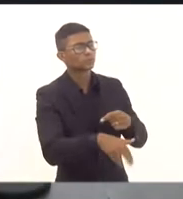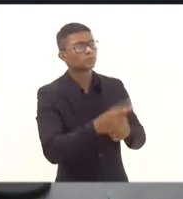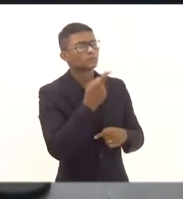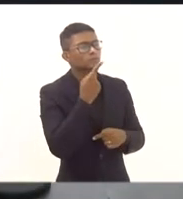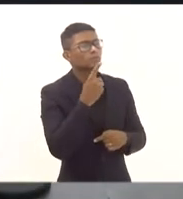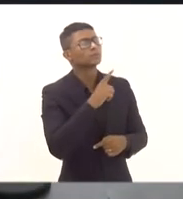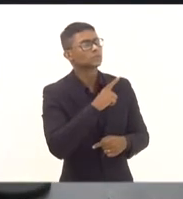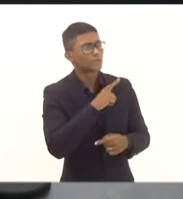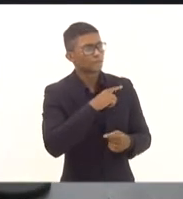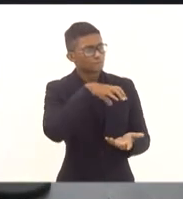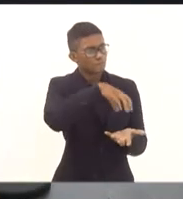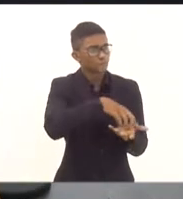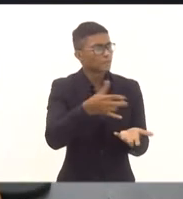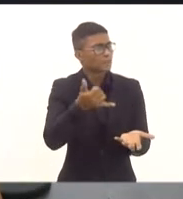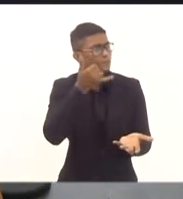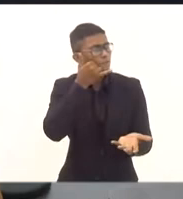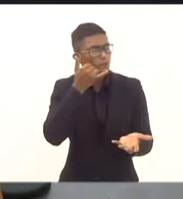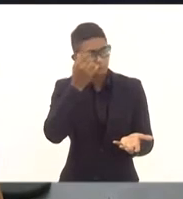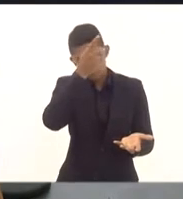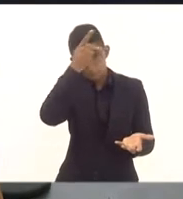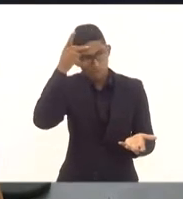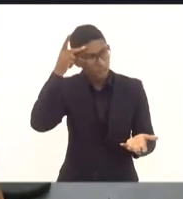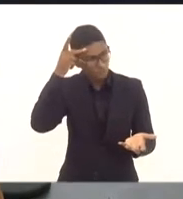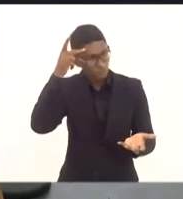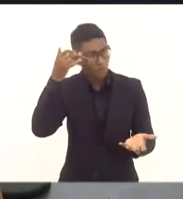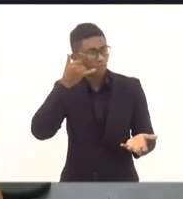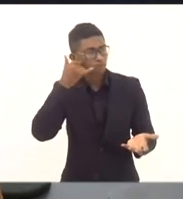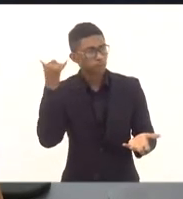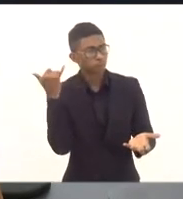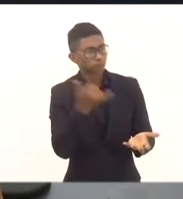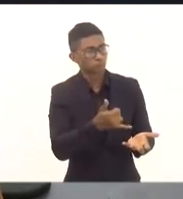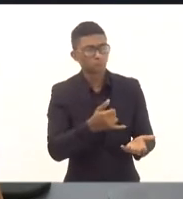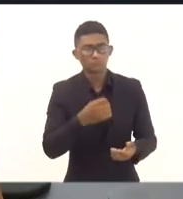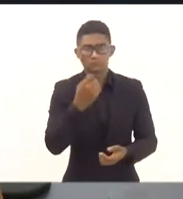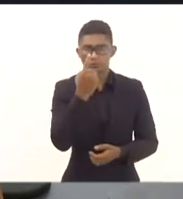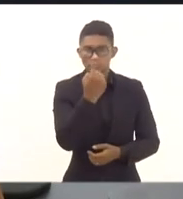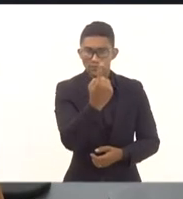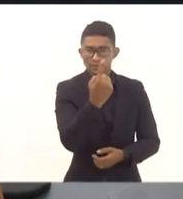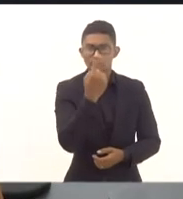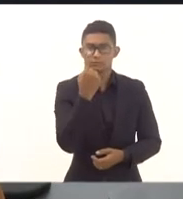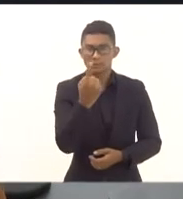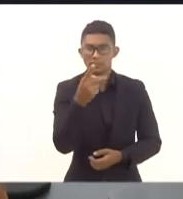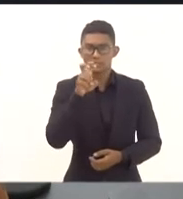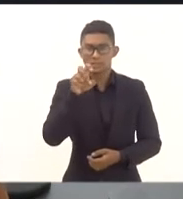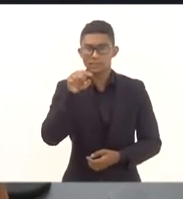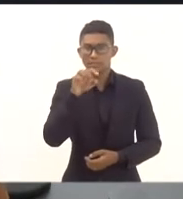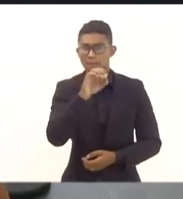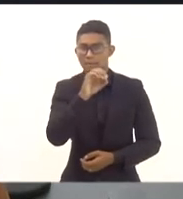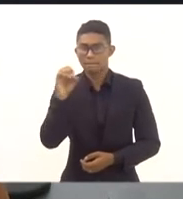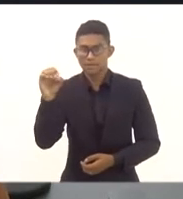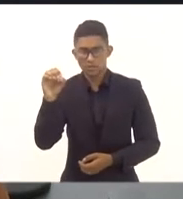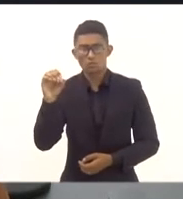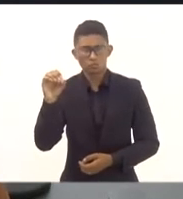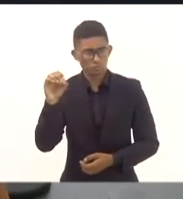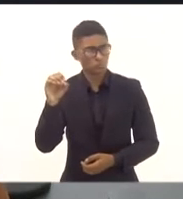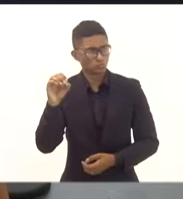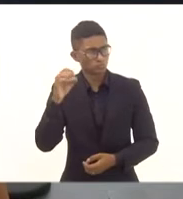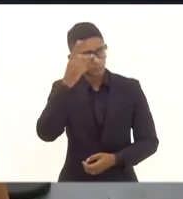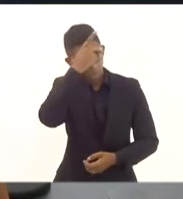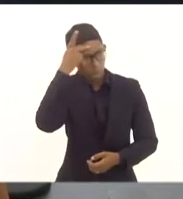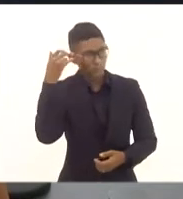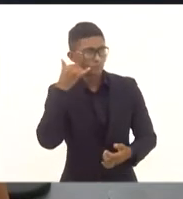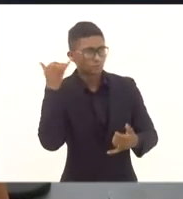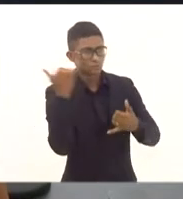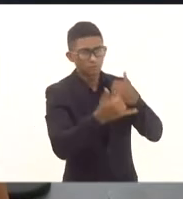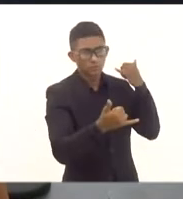via call center sim um 115 mil atendimentos que pode nos detalhar